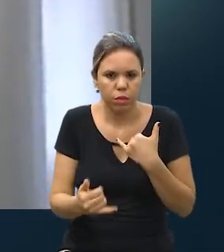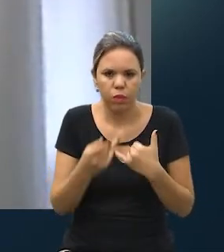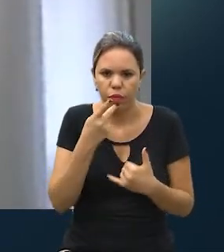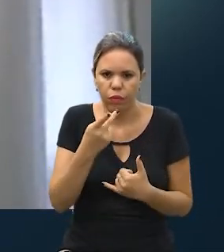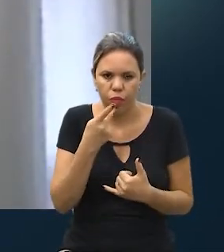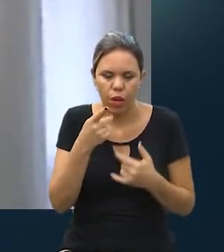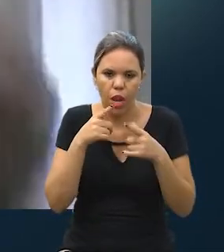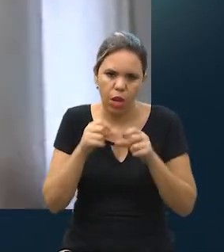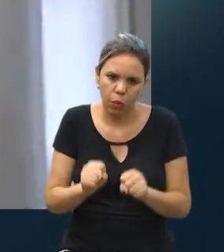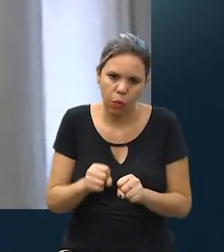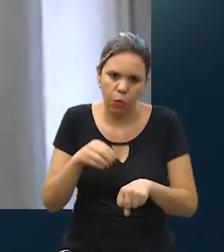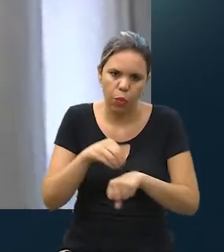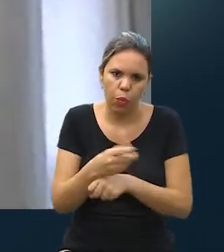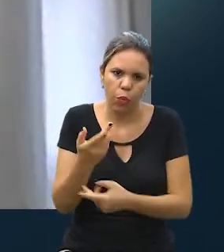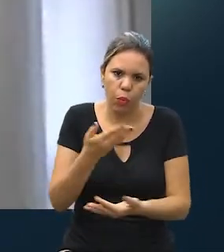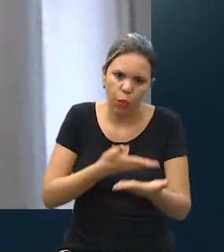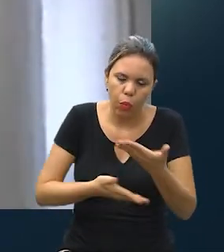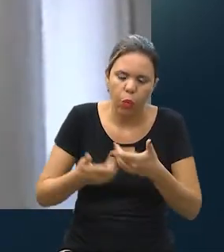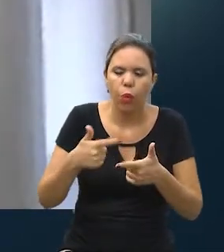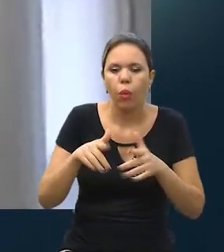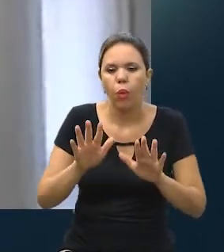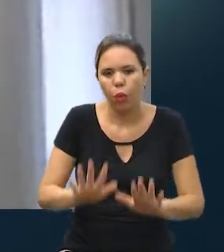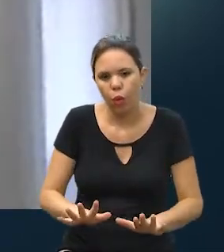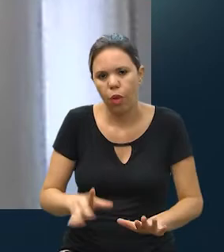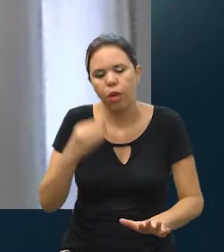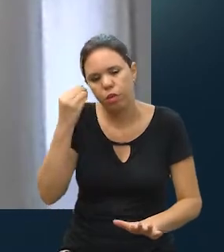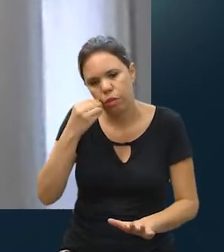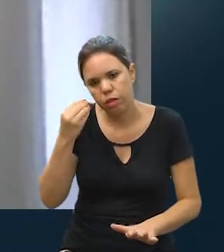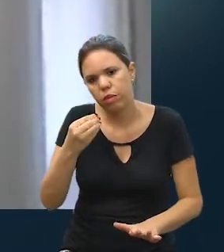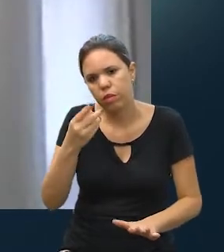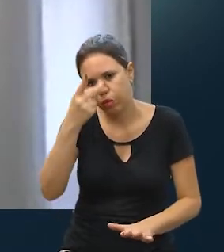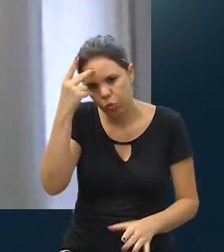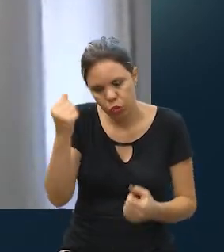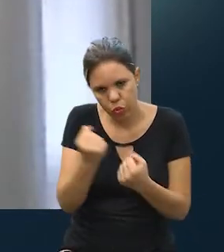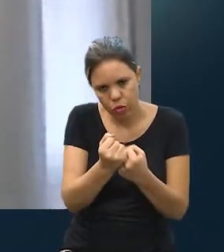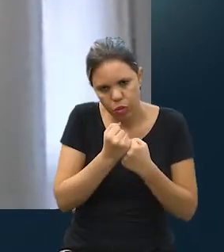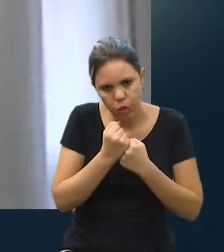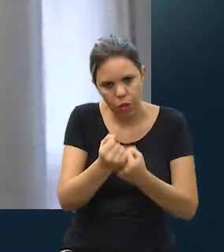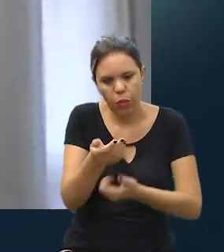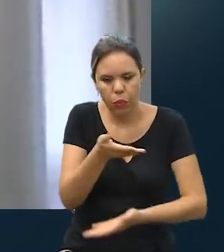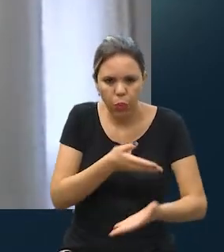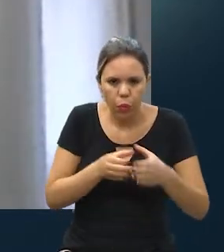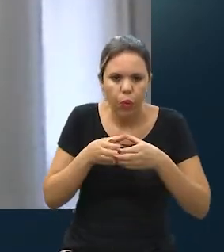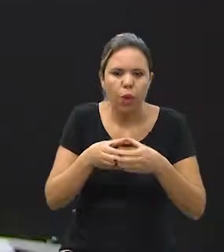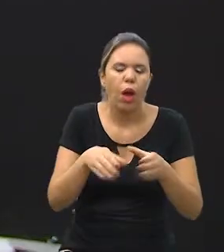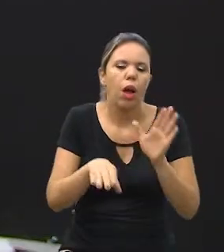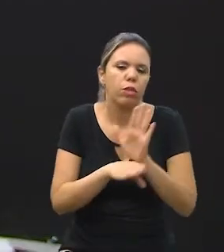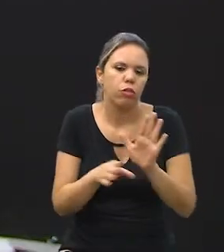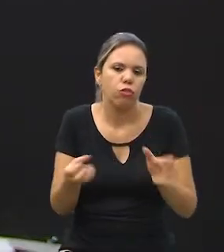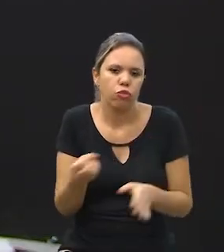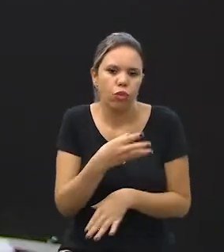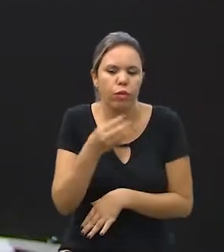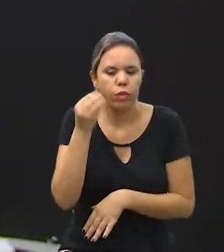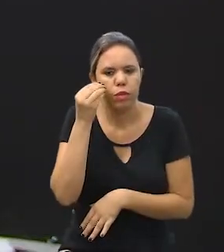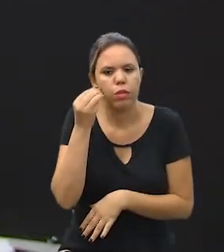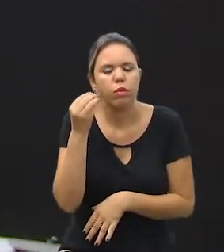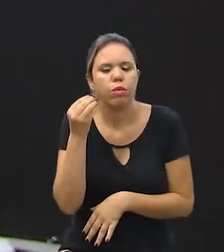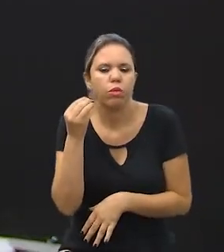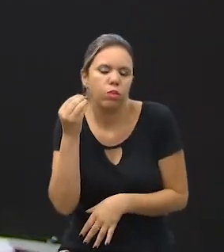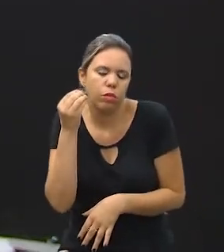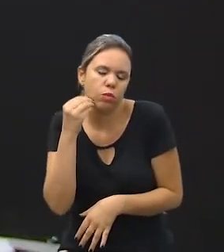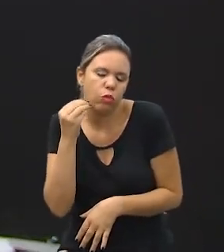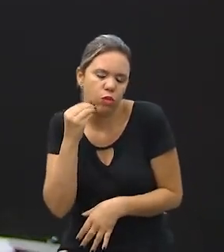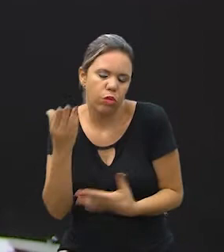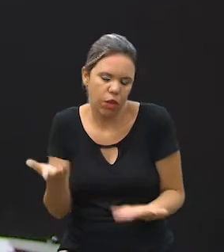mesma linguagem, passam pela mesma situação, então essas pessoas se apoiam e a gente começa a enxergar novas oportunidades. Então